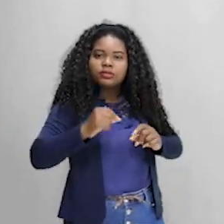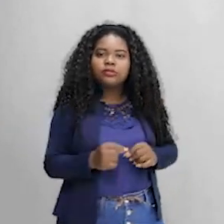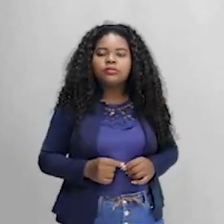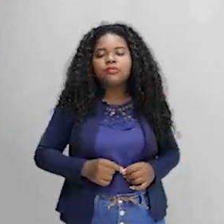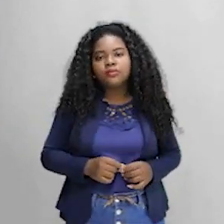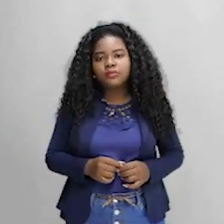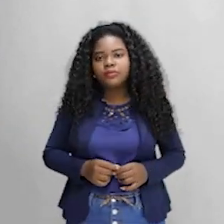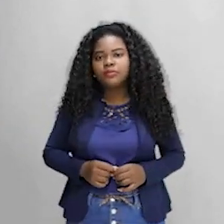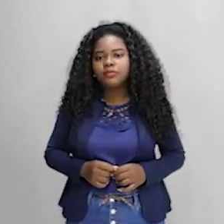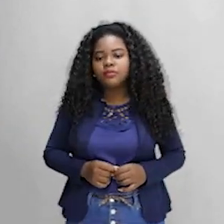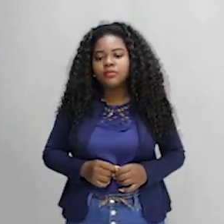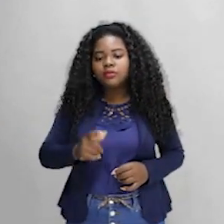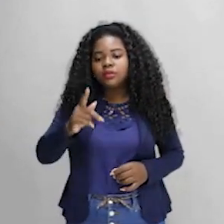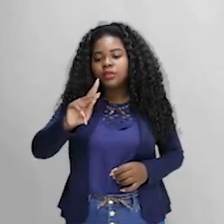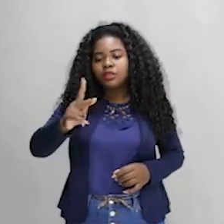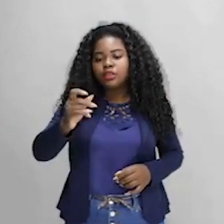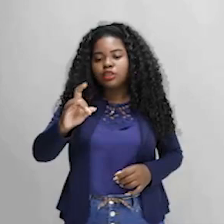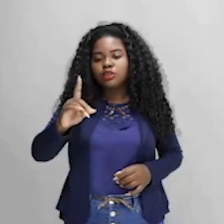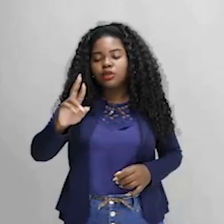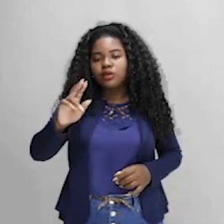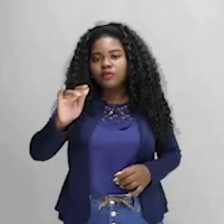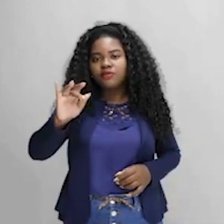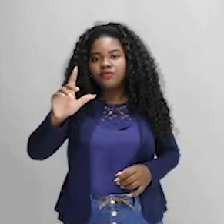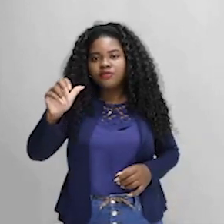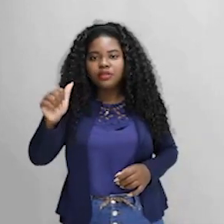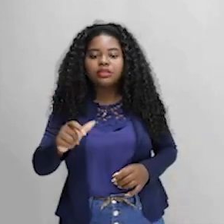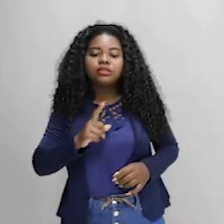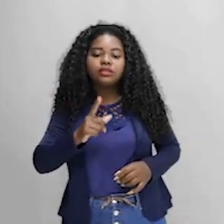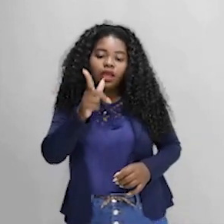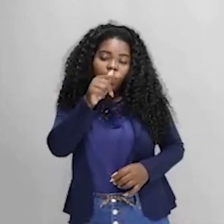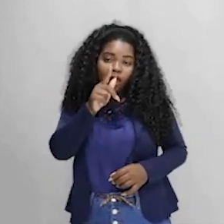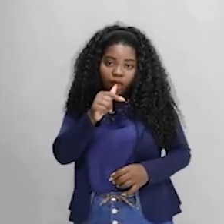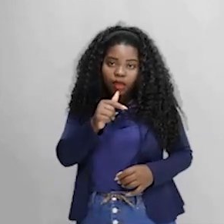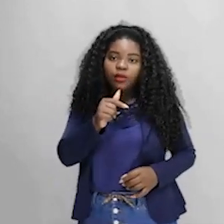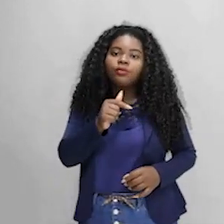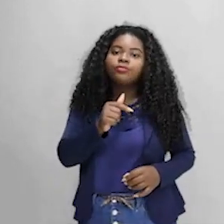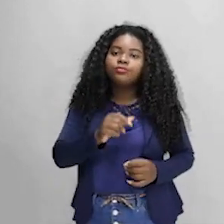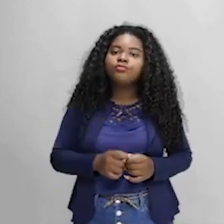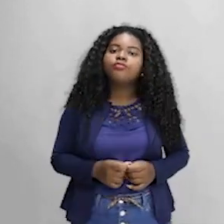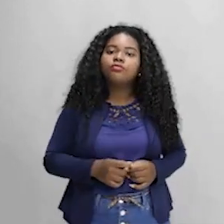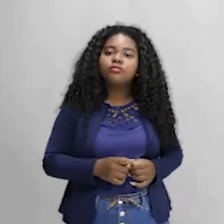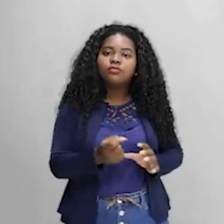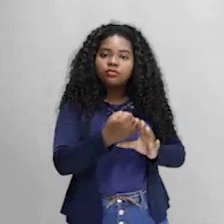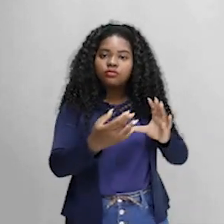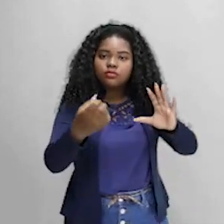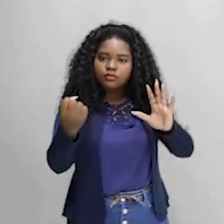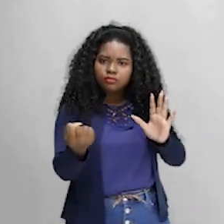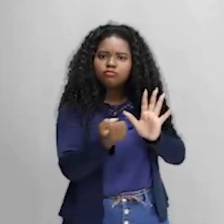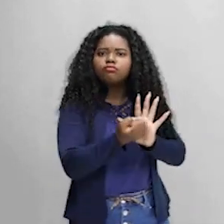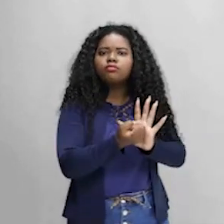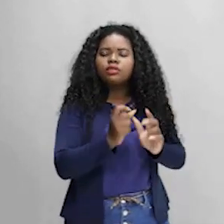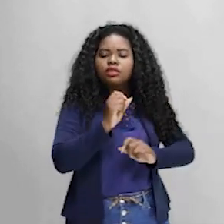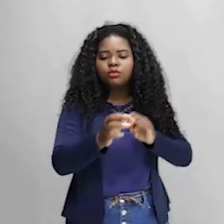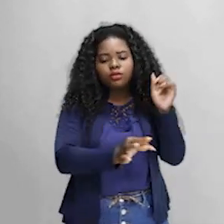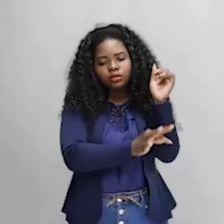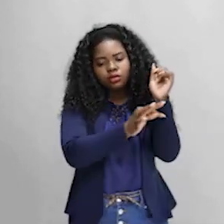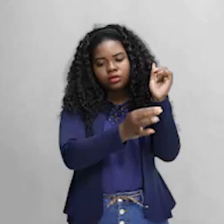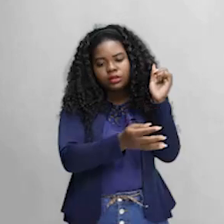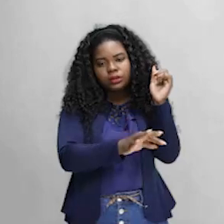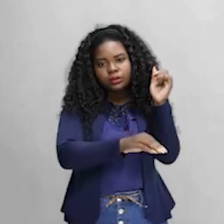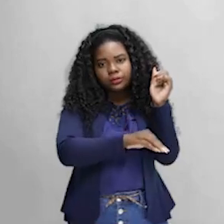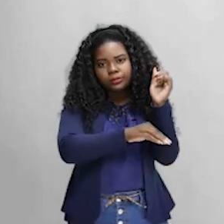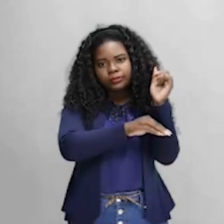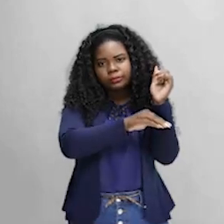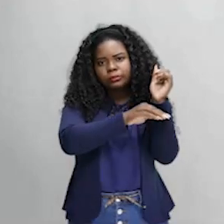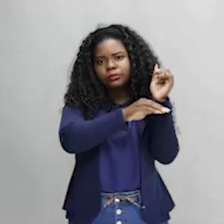porque são adaptadas a uma boa quantidade de água. A característica marcante desse bioma, galera, é alta temperatura